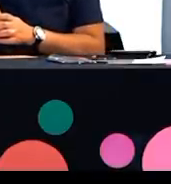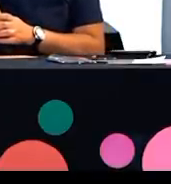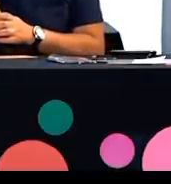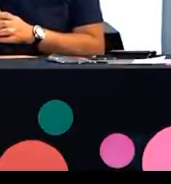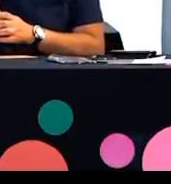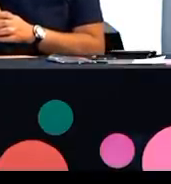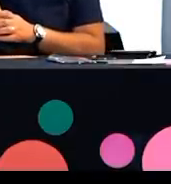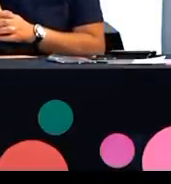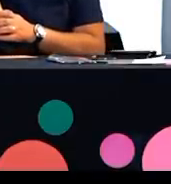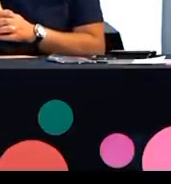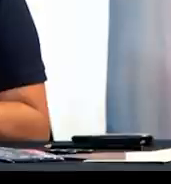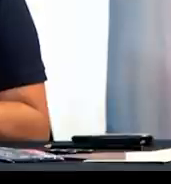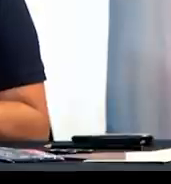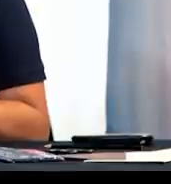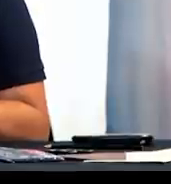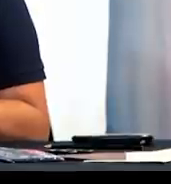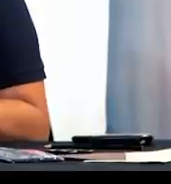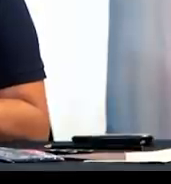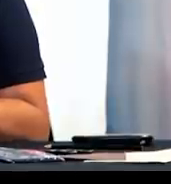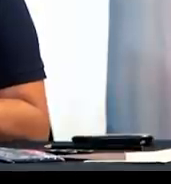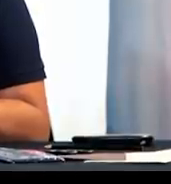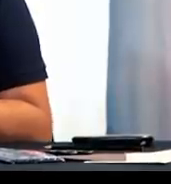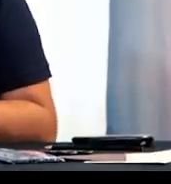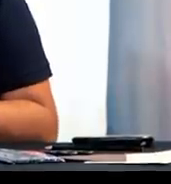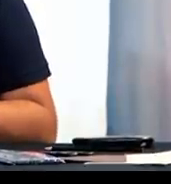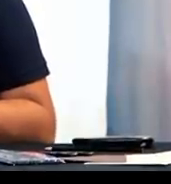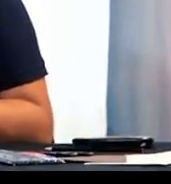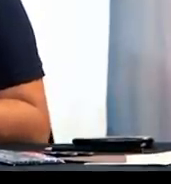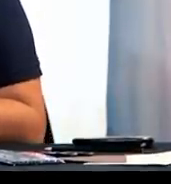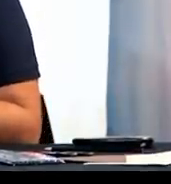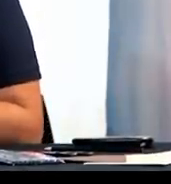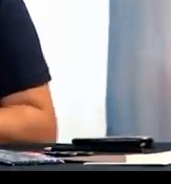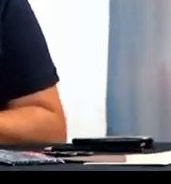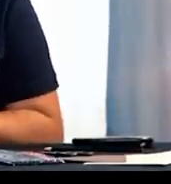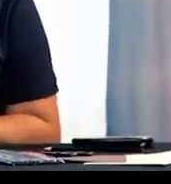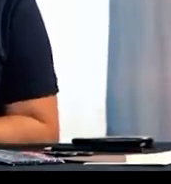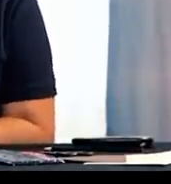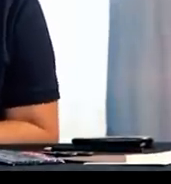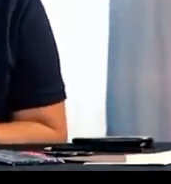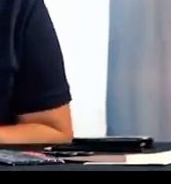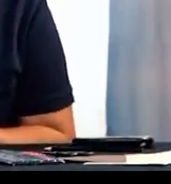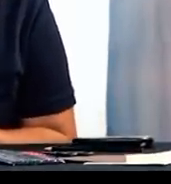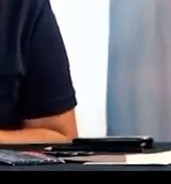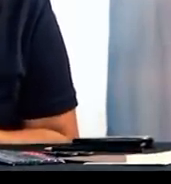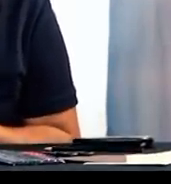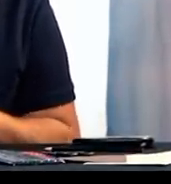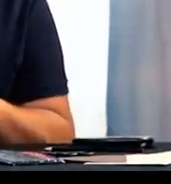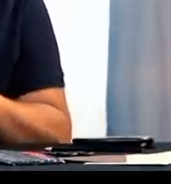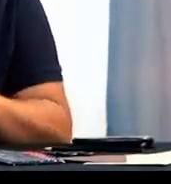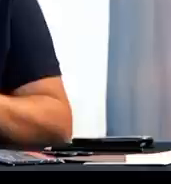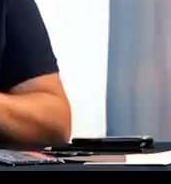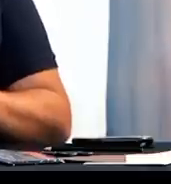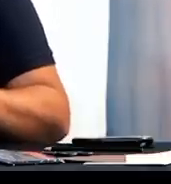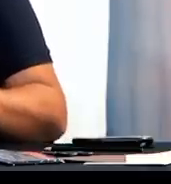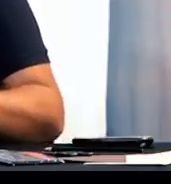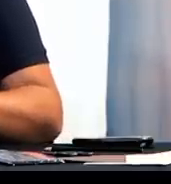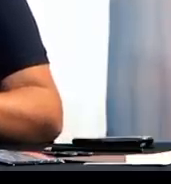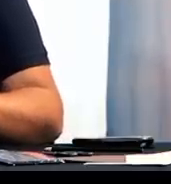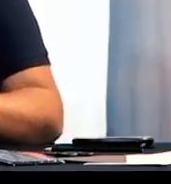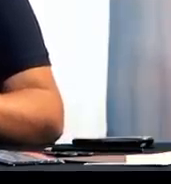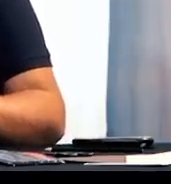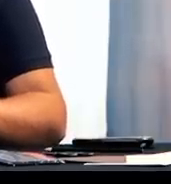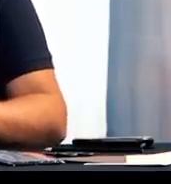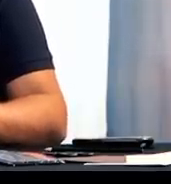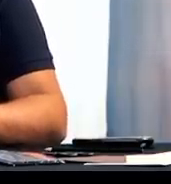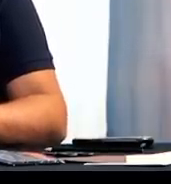beirada do meu rolinho, pego um outro pedaço que eu tenho de papel, posso colocar